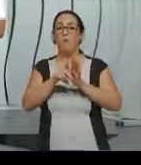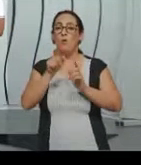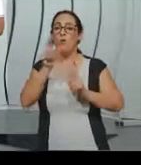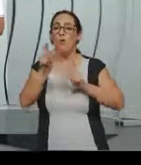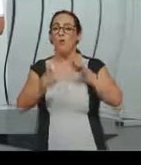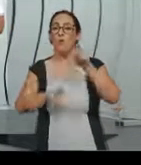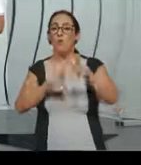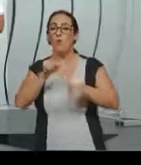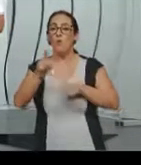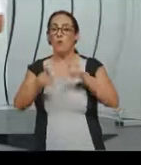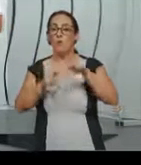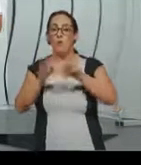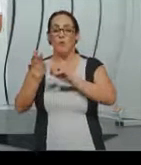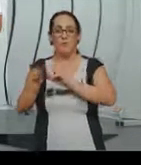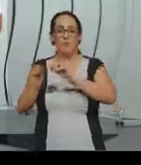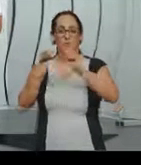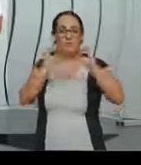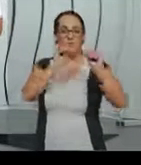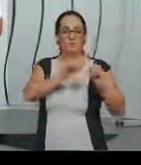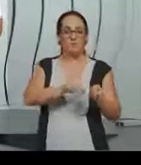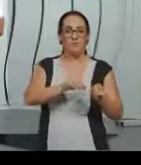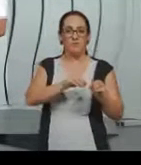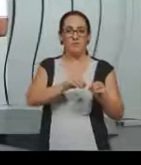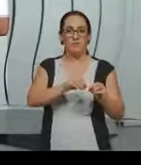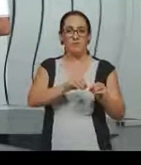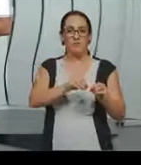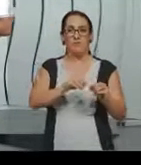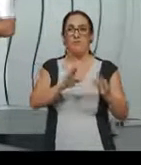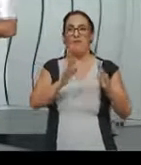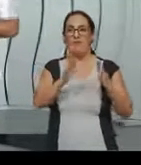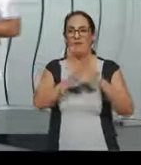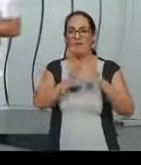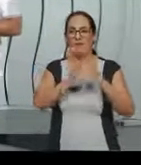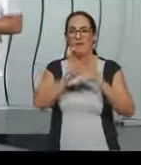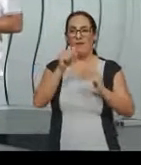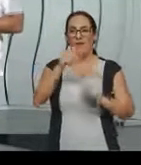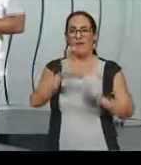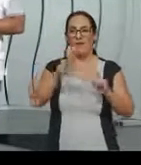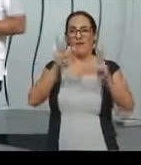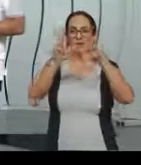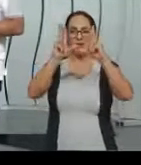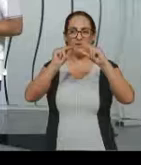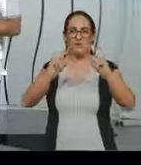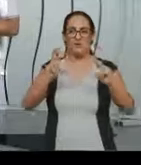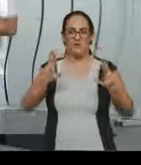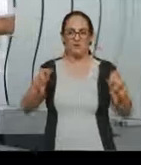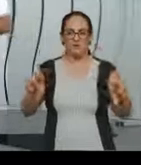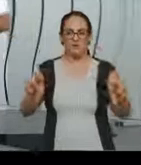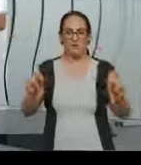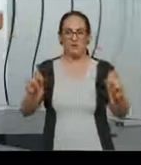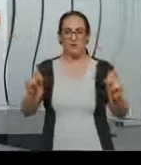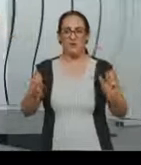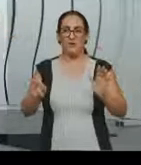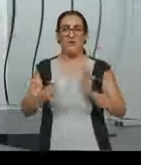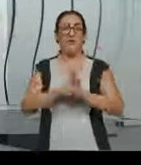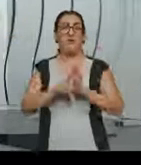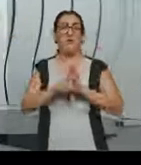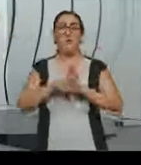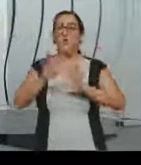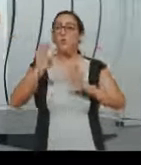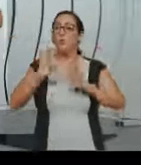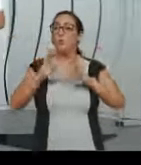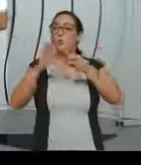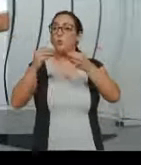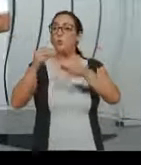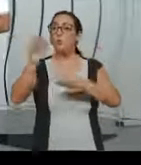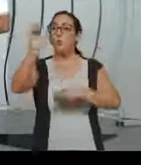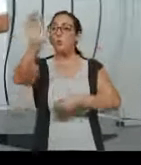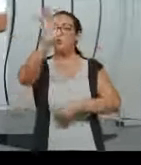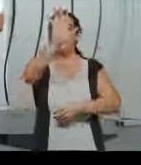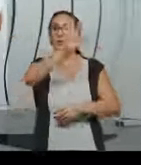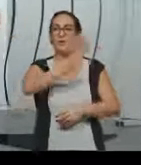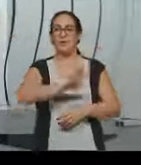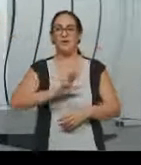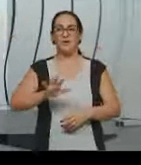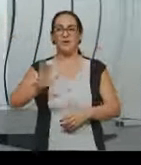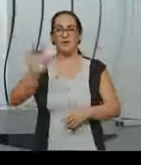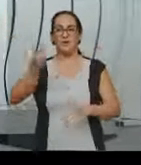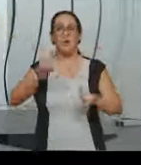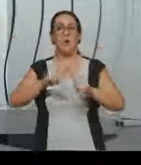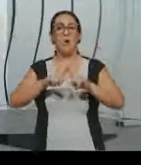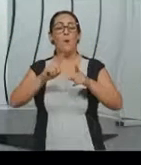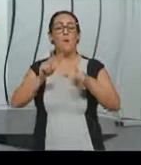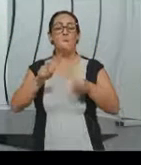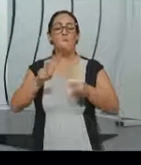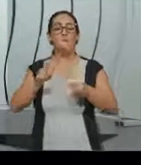a transferência de pessoas de várias regiões do Brasil, de todas as regiões praticamente, né? Mas aí a gente viu também um